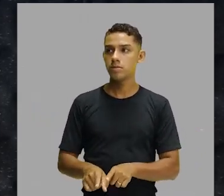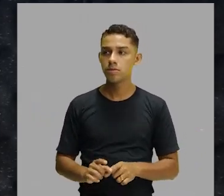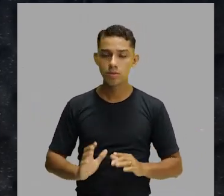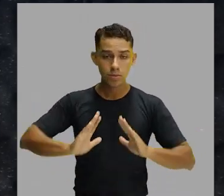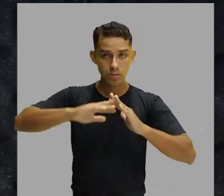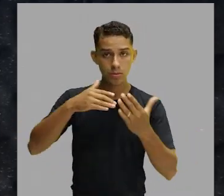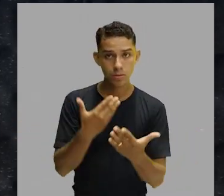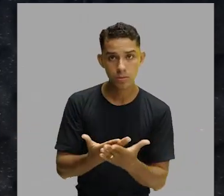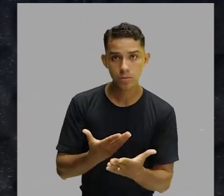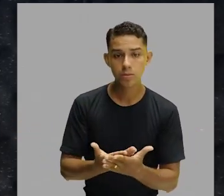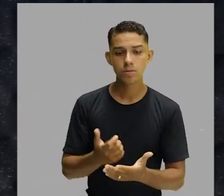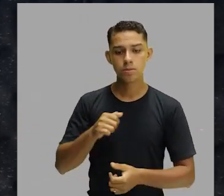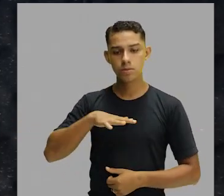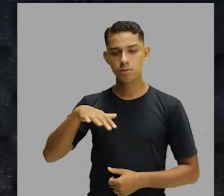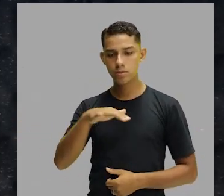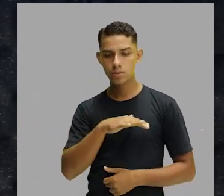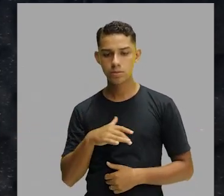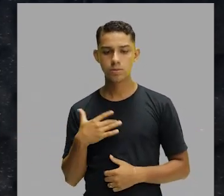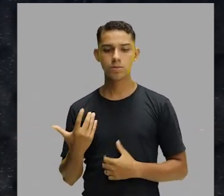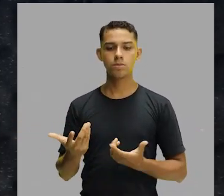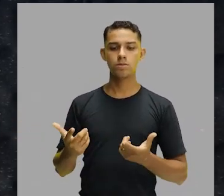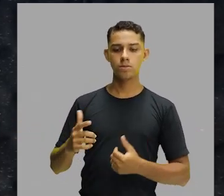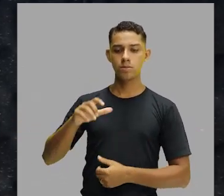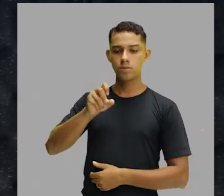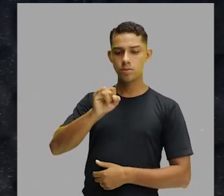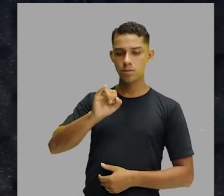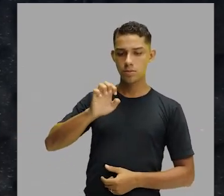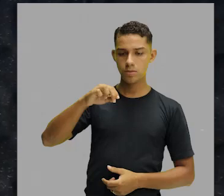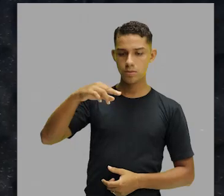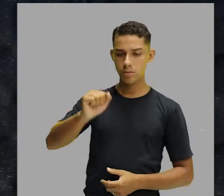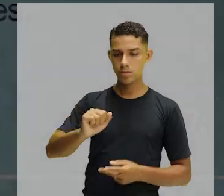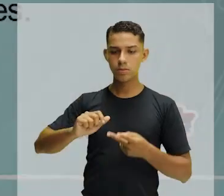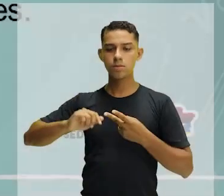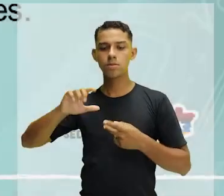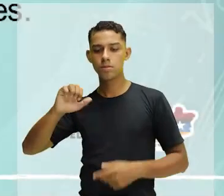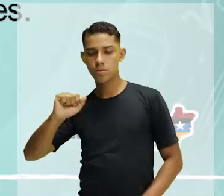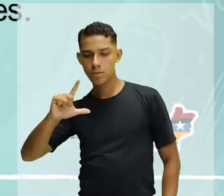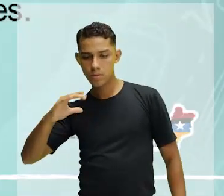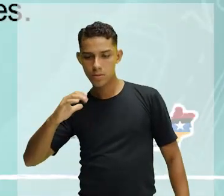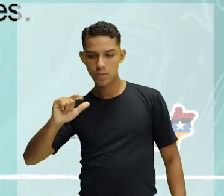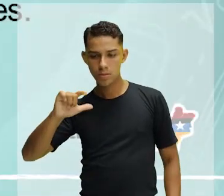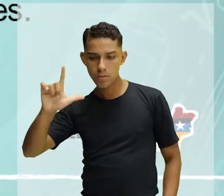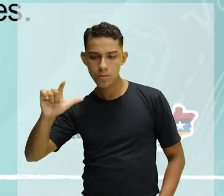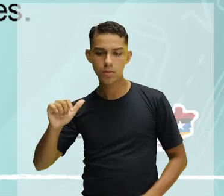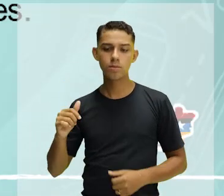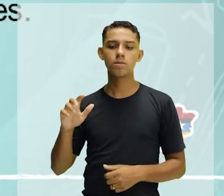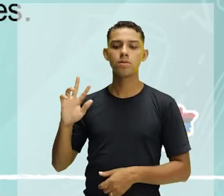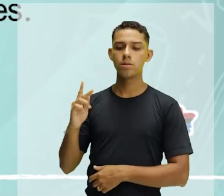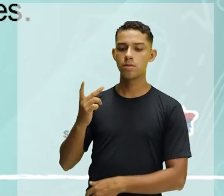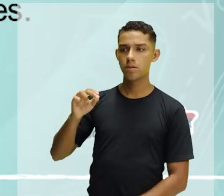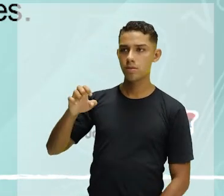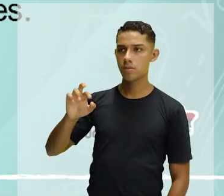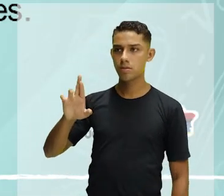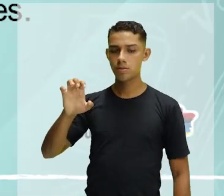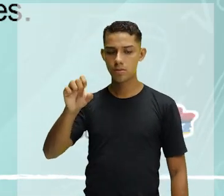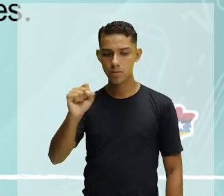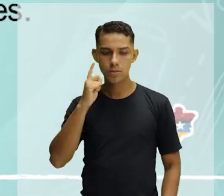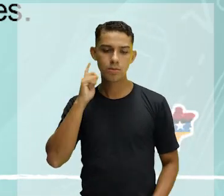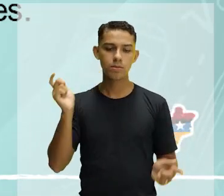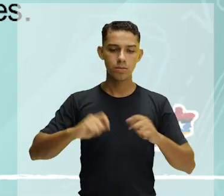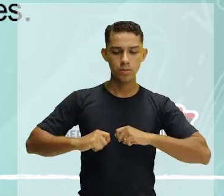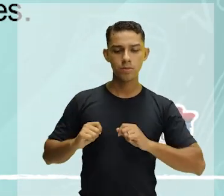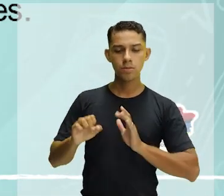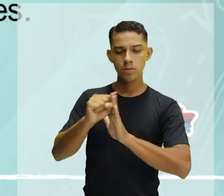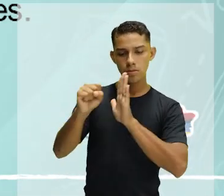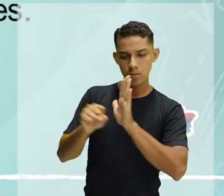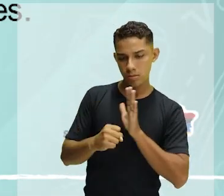como Louvaina, Siena, Alcalá, de Henares, Coimbra, escolas do século XV, e tudo isso foi